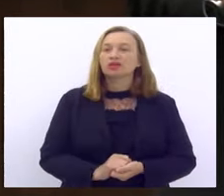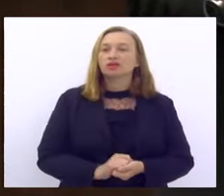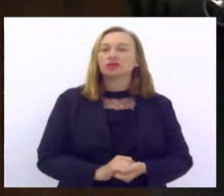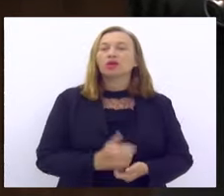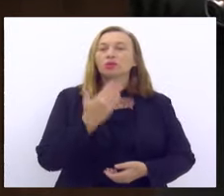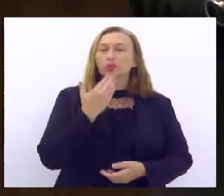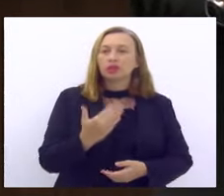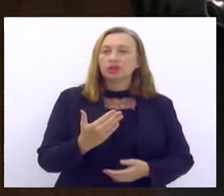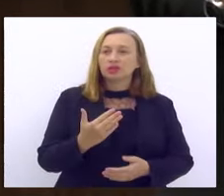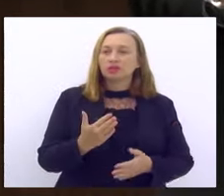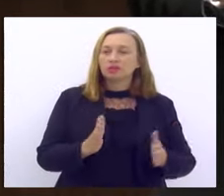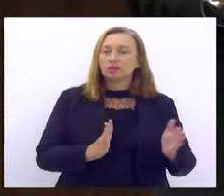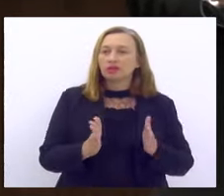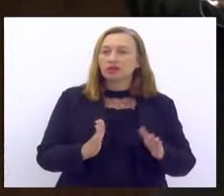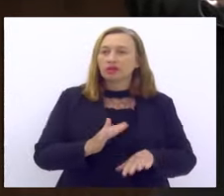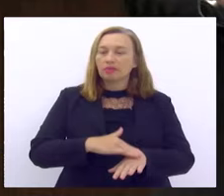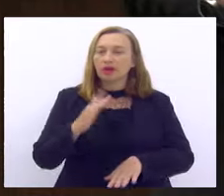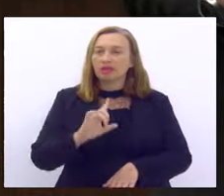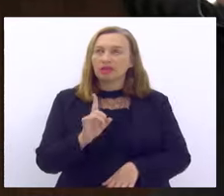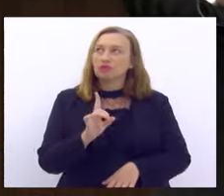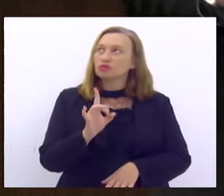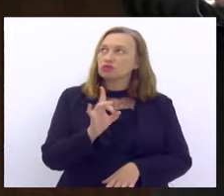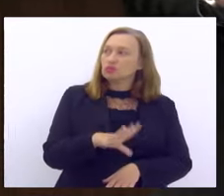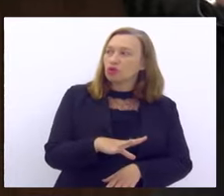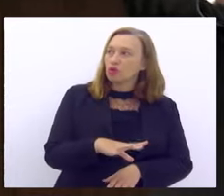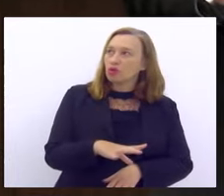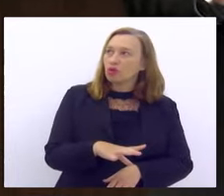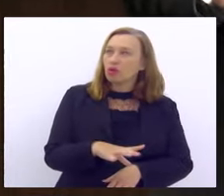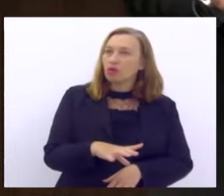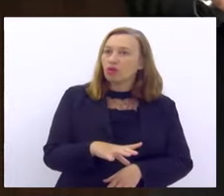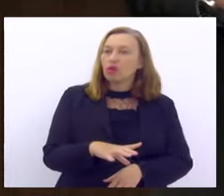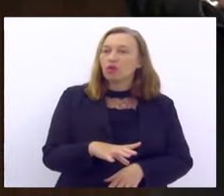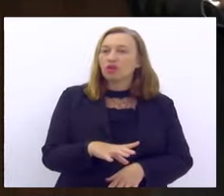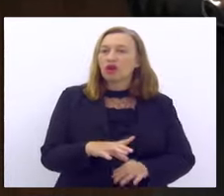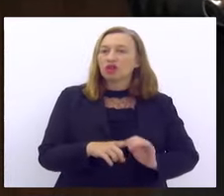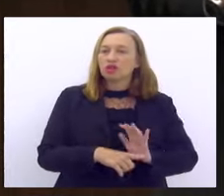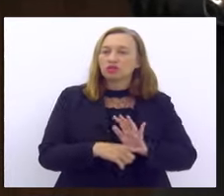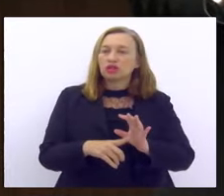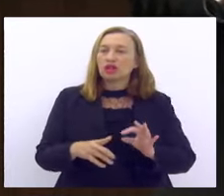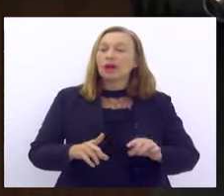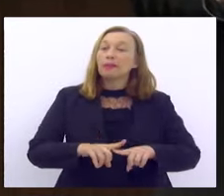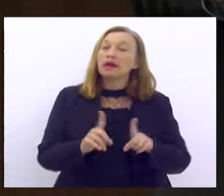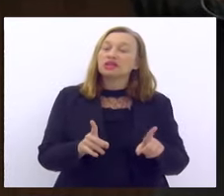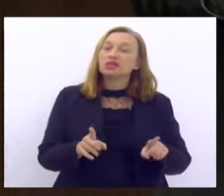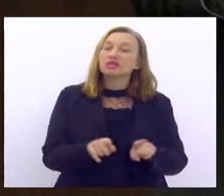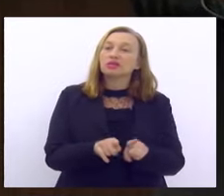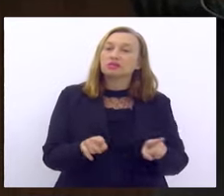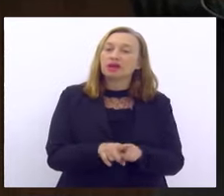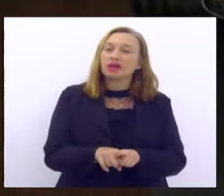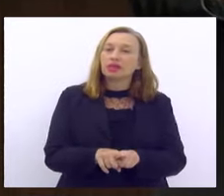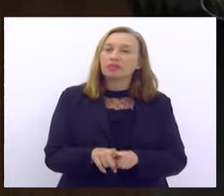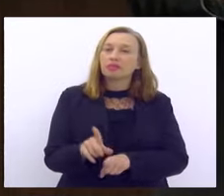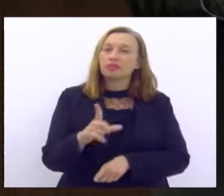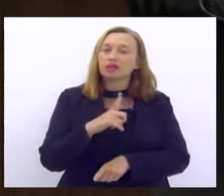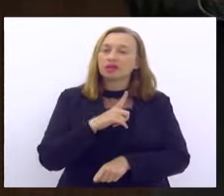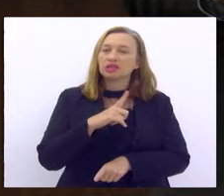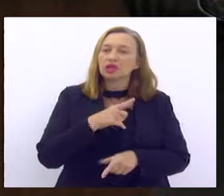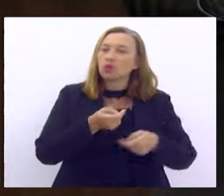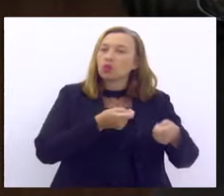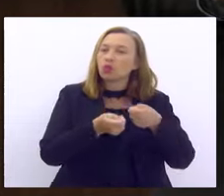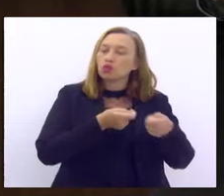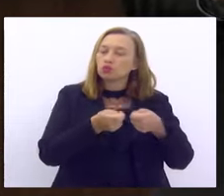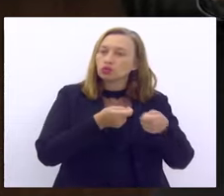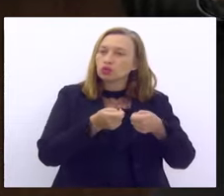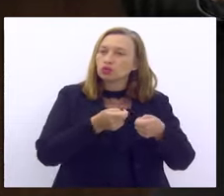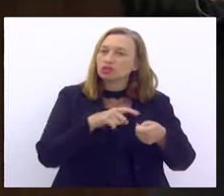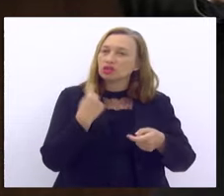de prorrogação não necessariamente levará todo o prazo, mas é para a gente ter controle das